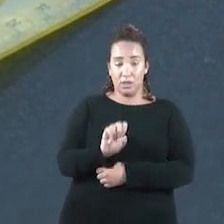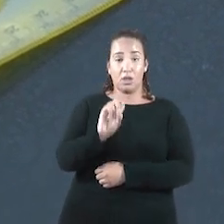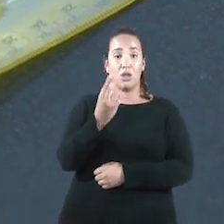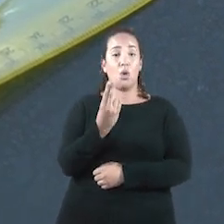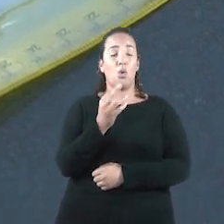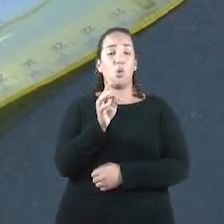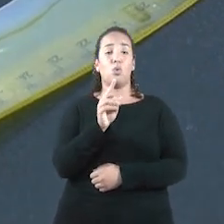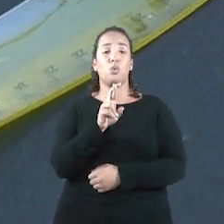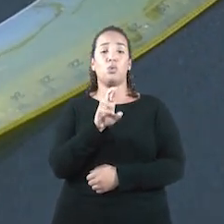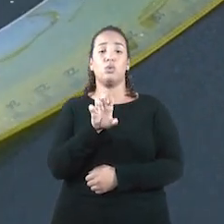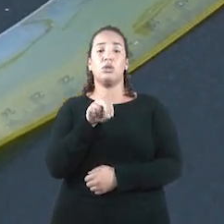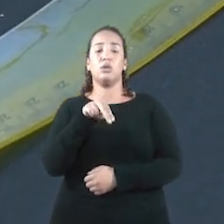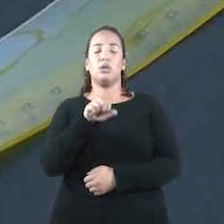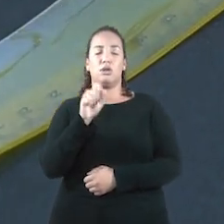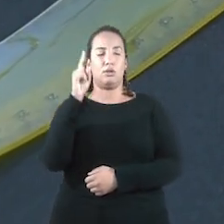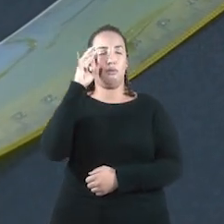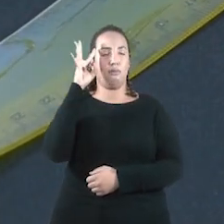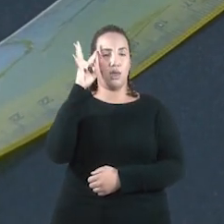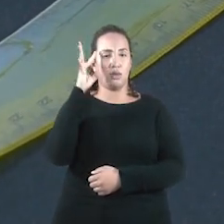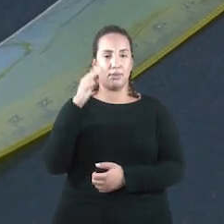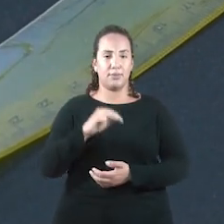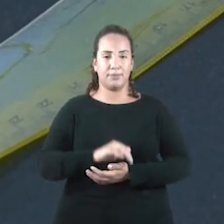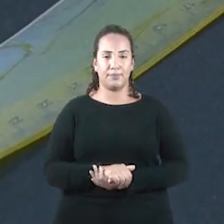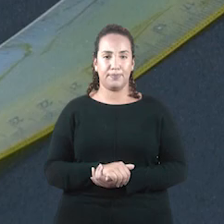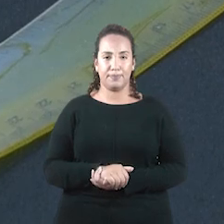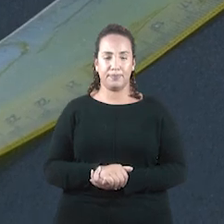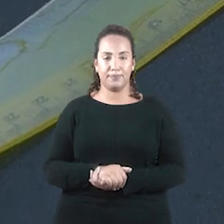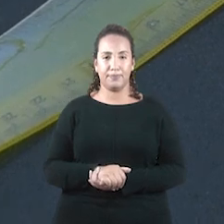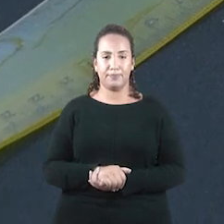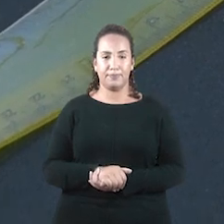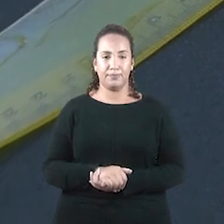ou a trena? Pense um pouco.